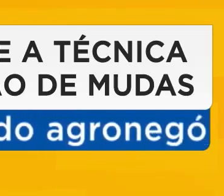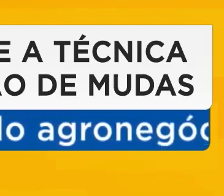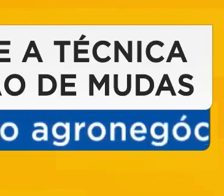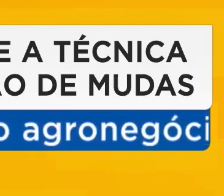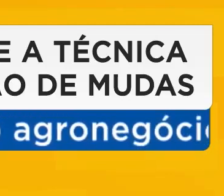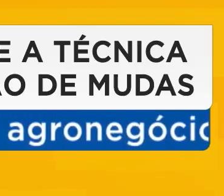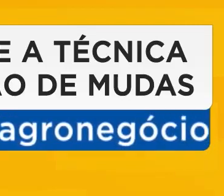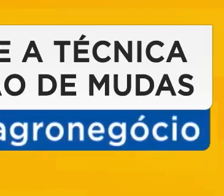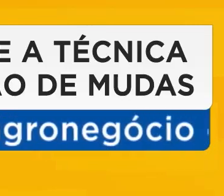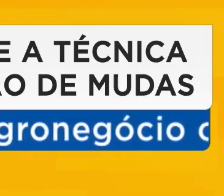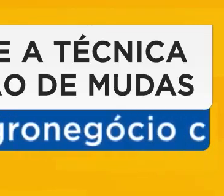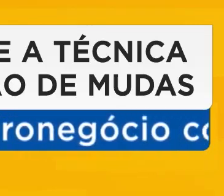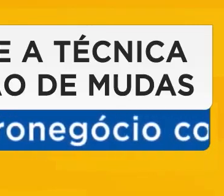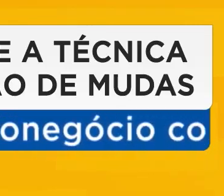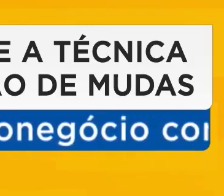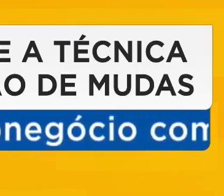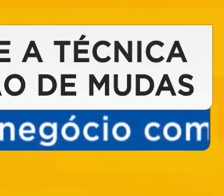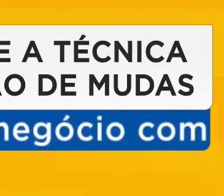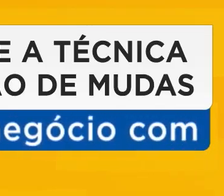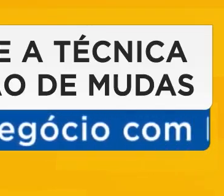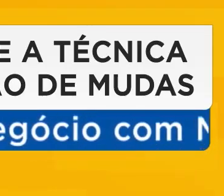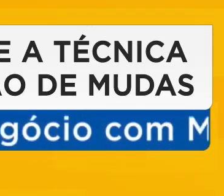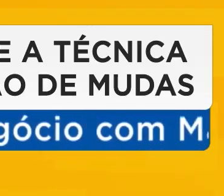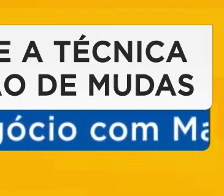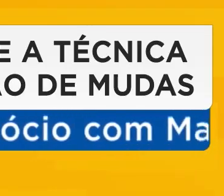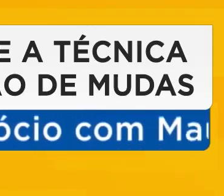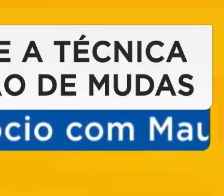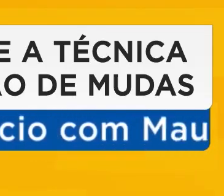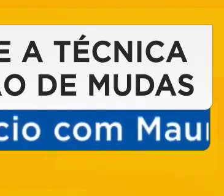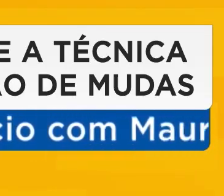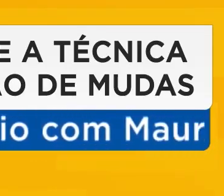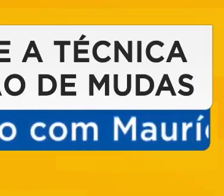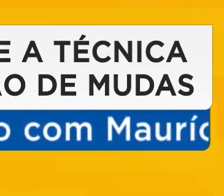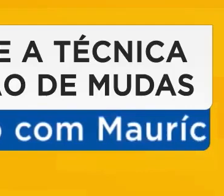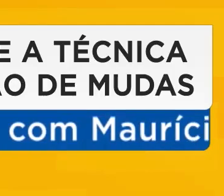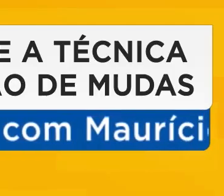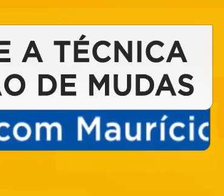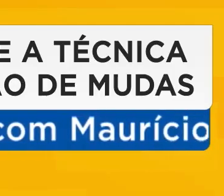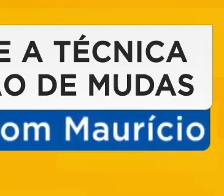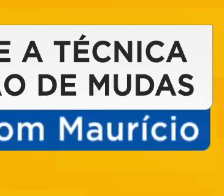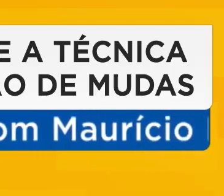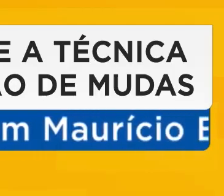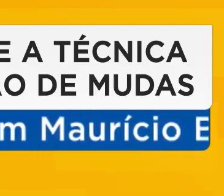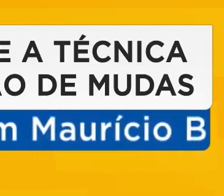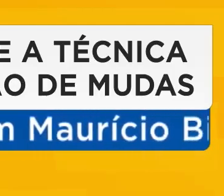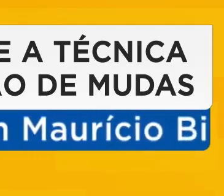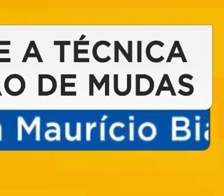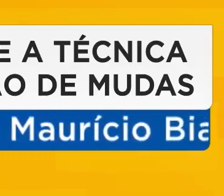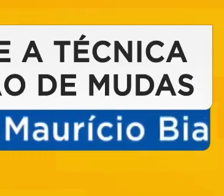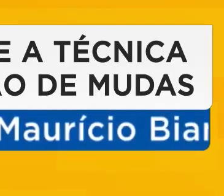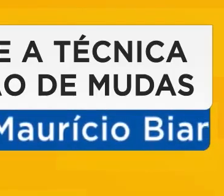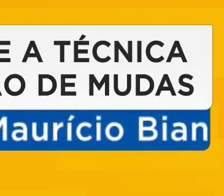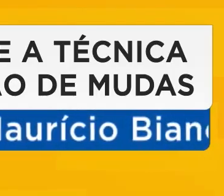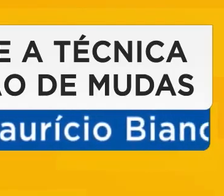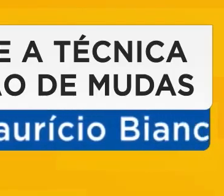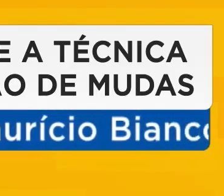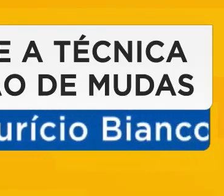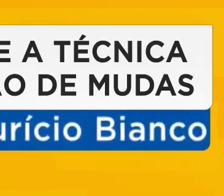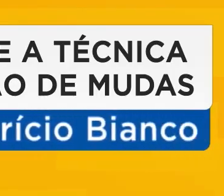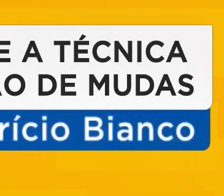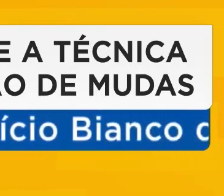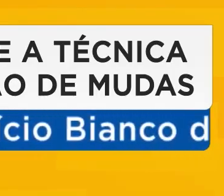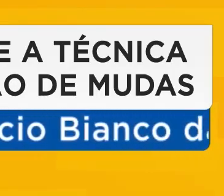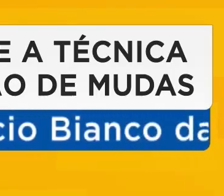Exigida. praticada no Isso. abacaxi, né? E vai passar um ano